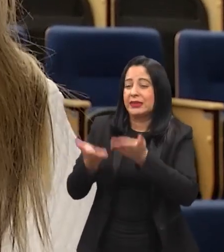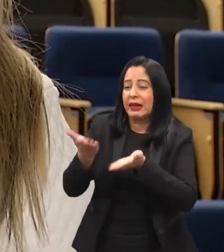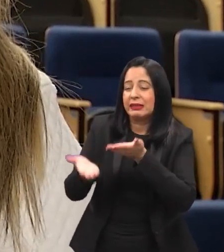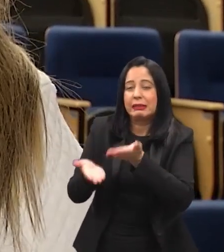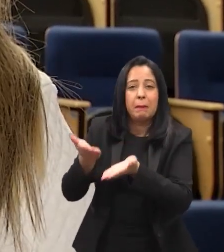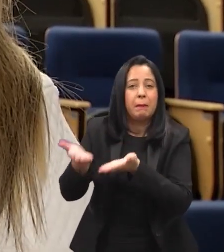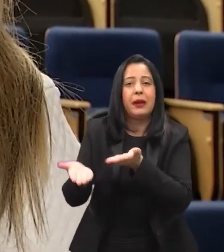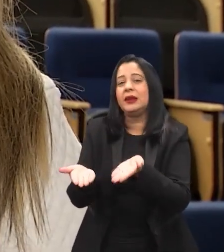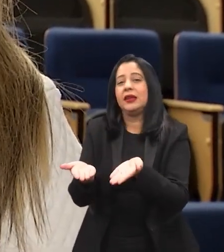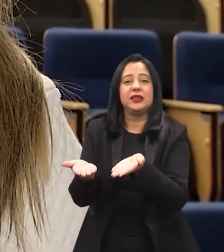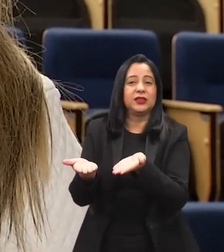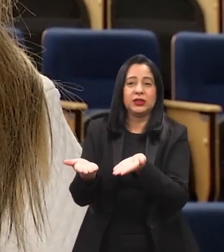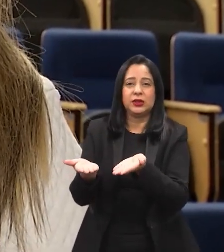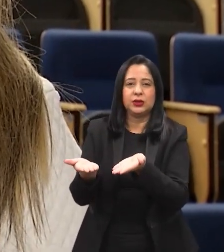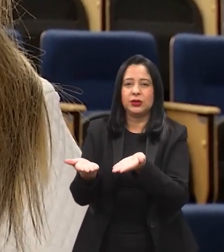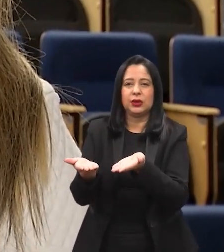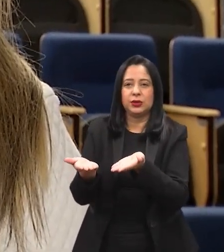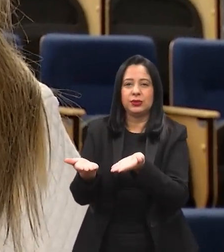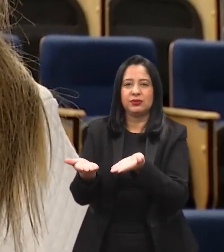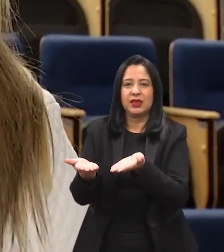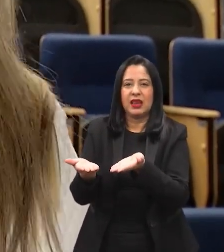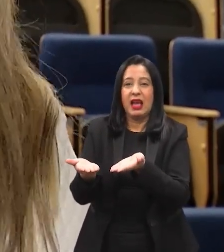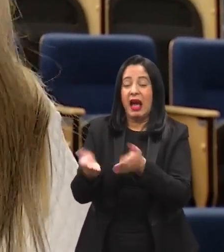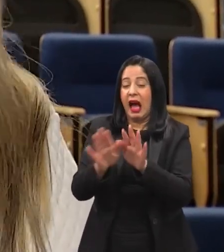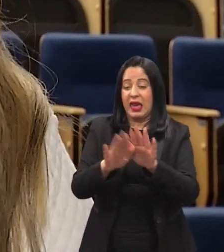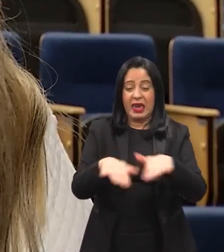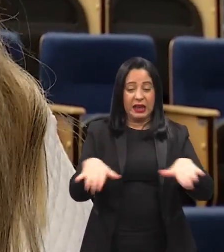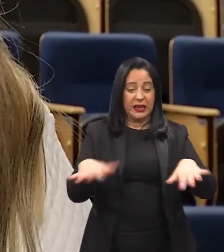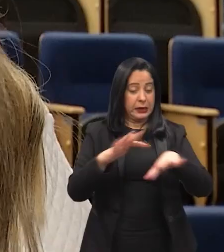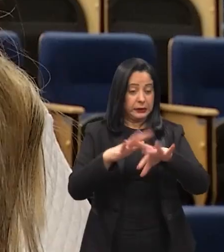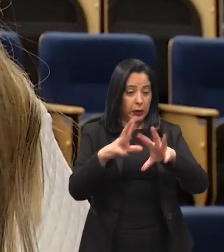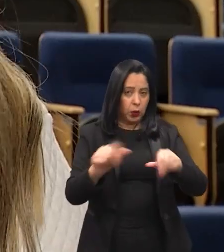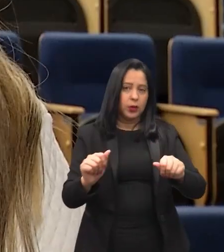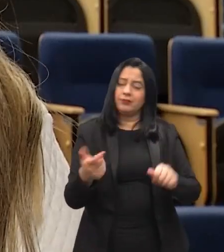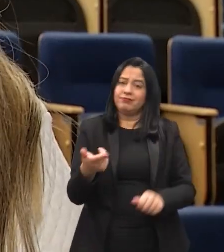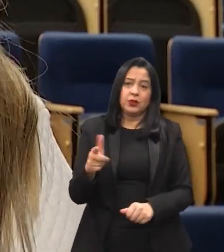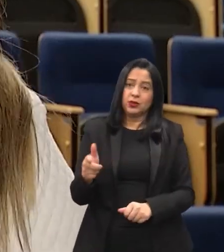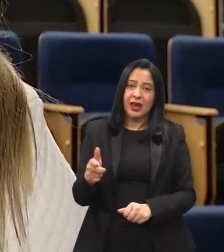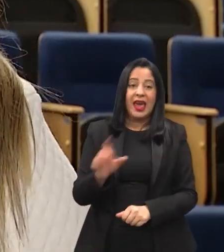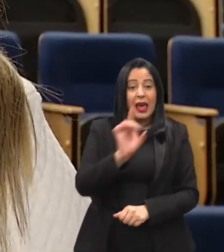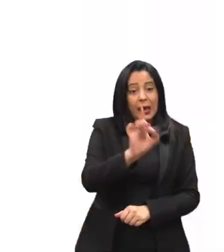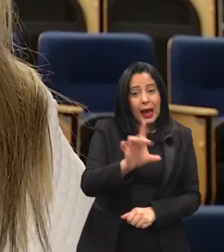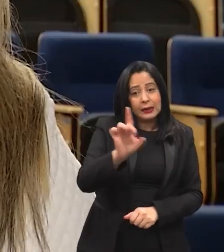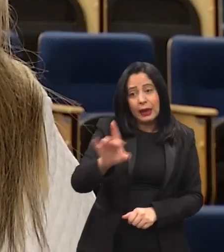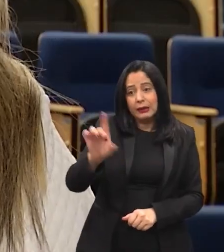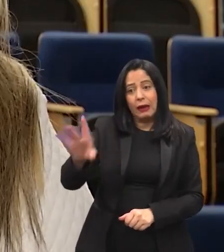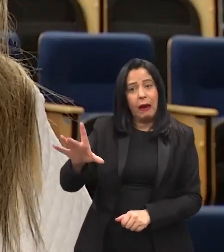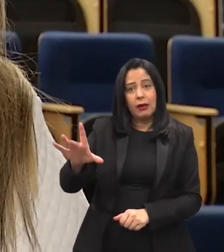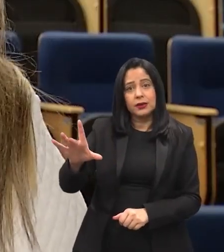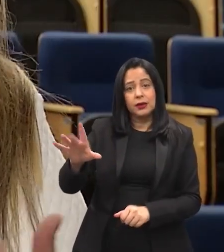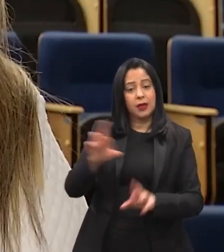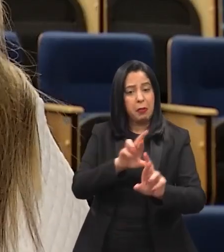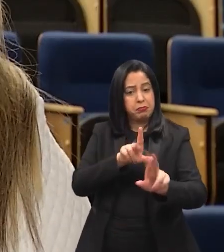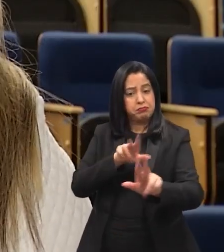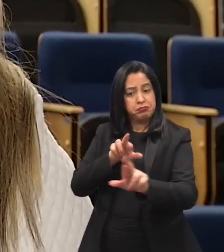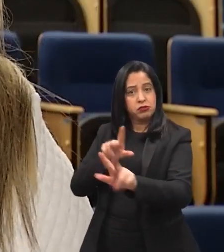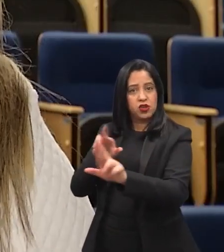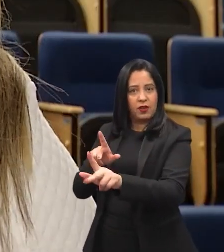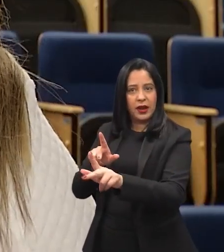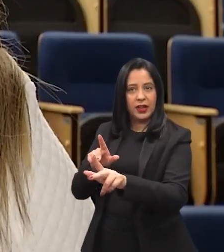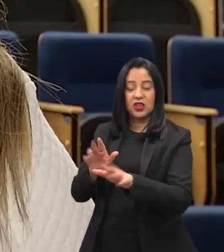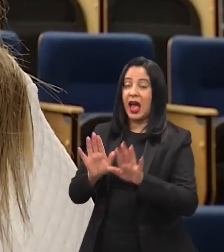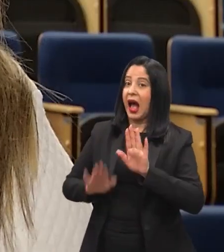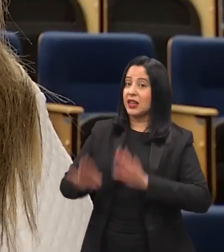passar, que um tratamento vai transgredir, que essa criança não esteja mais dentro do TEA. Cada um tem a sua peculiaridade,